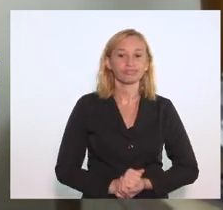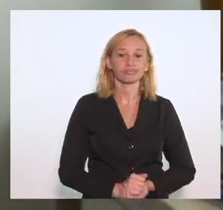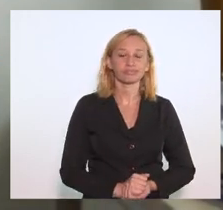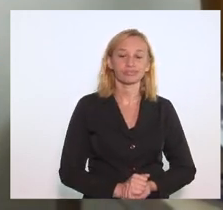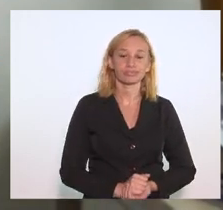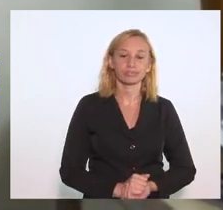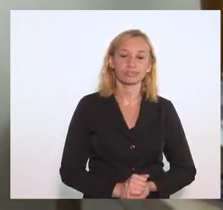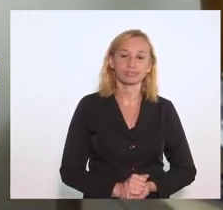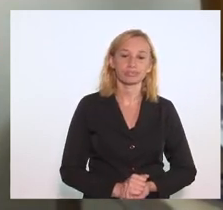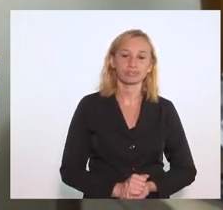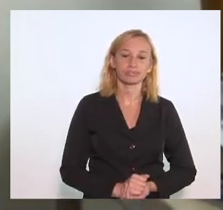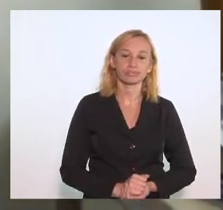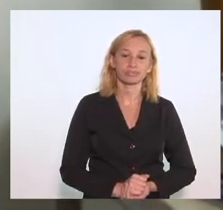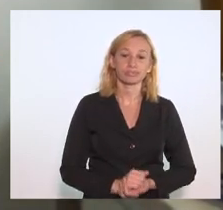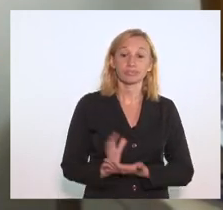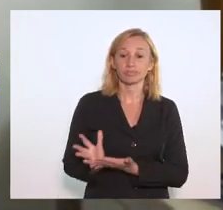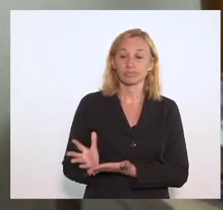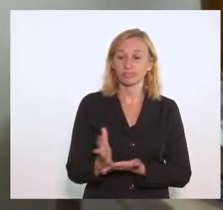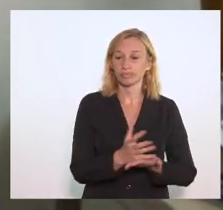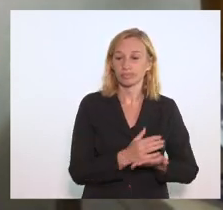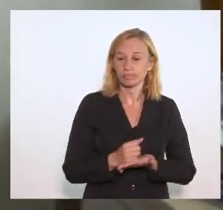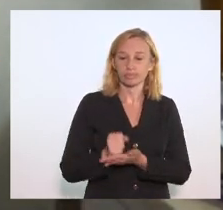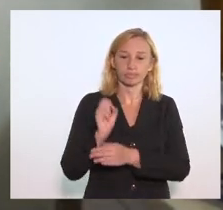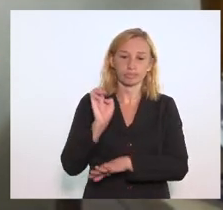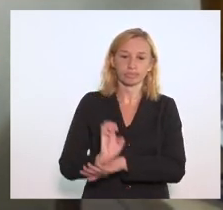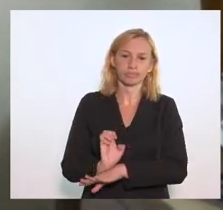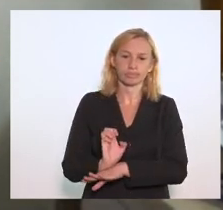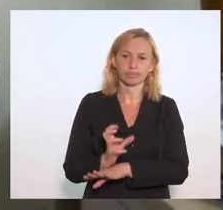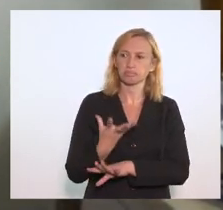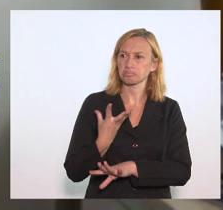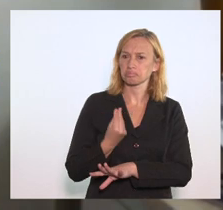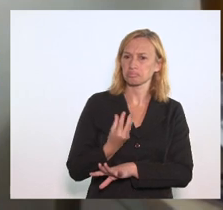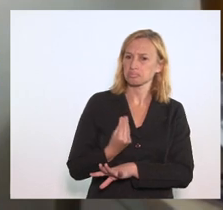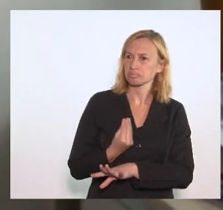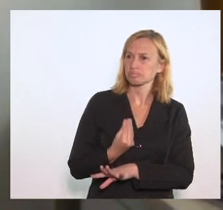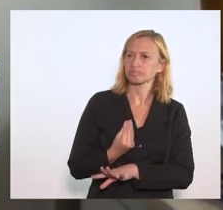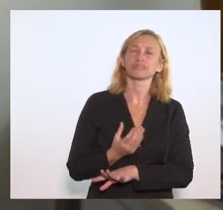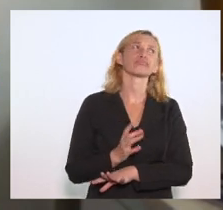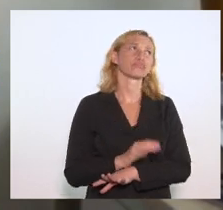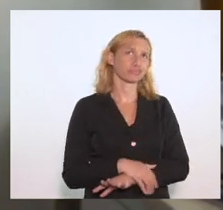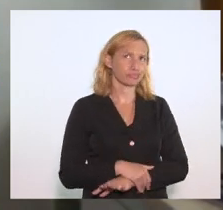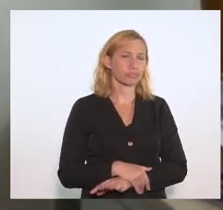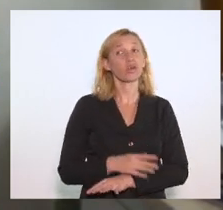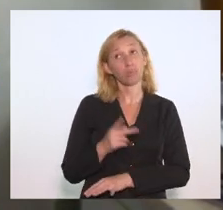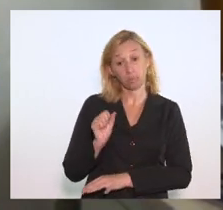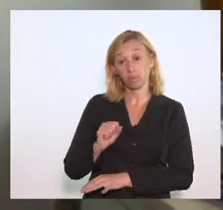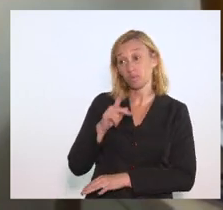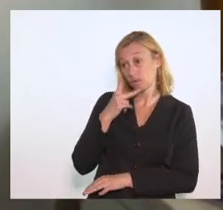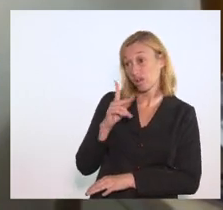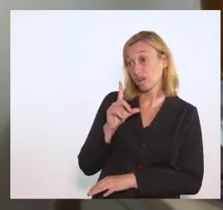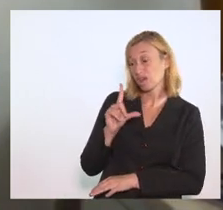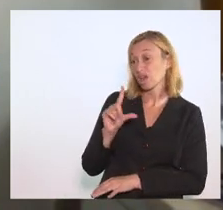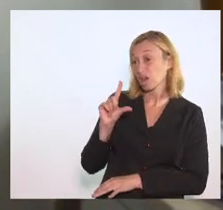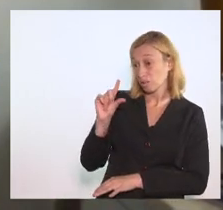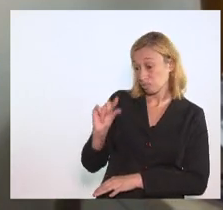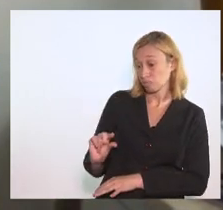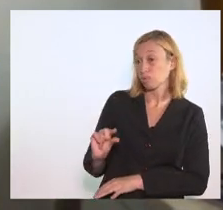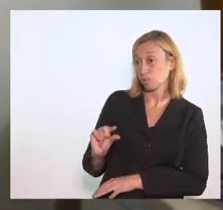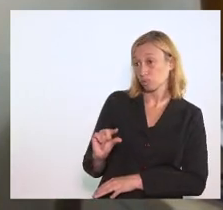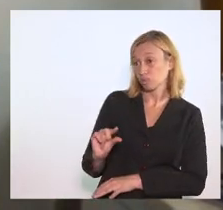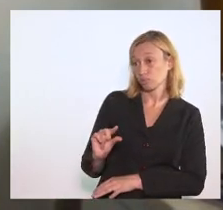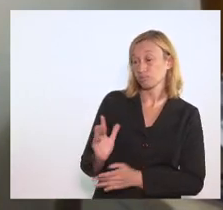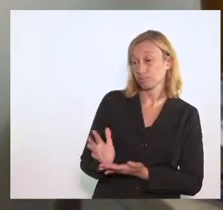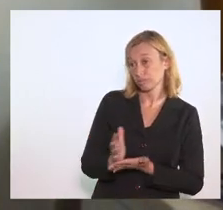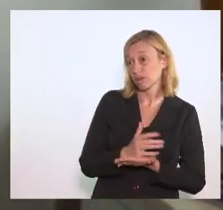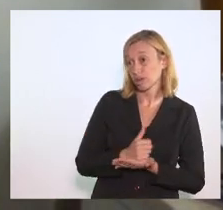mídia, falam, o Estado arrecada muito. Eu diria, arrecada muito menos do que poderia